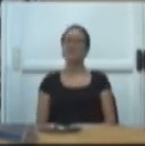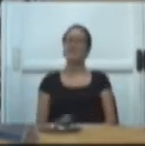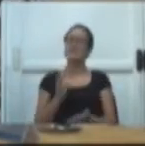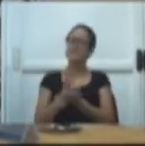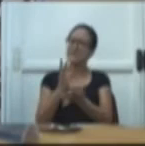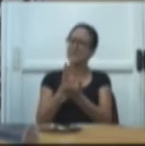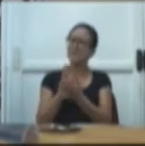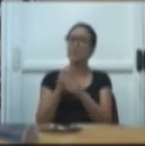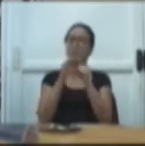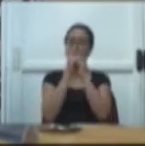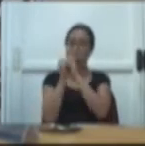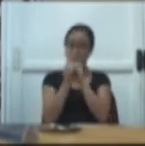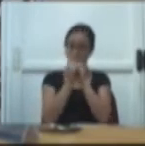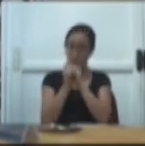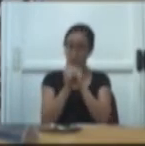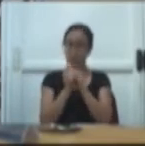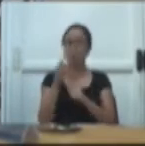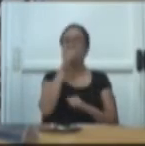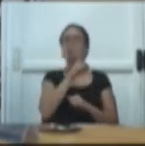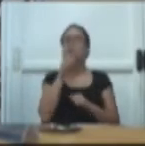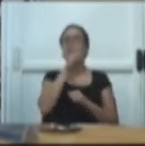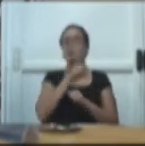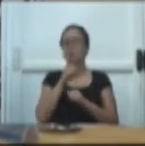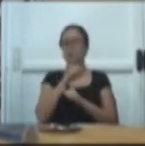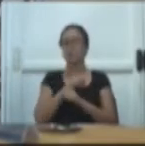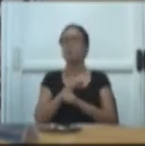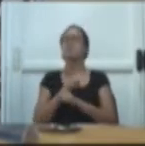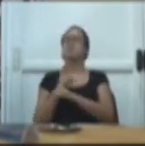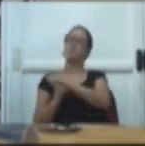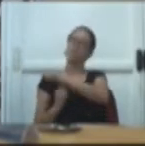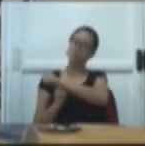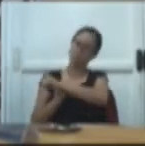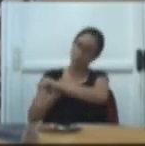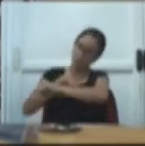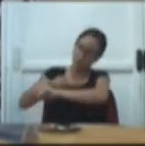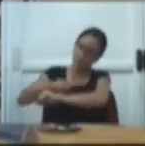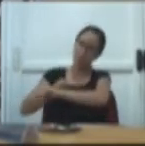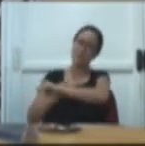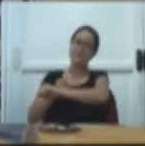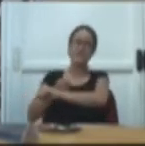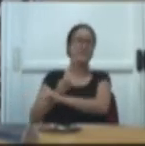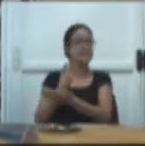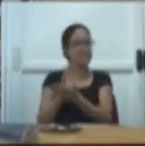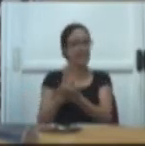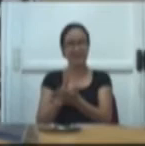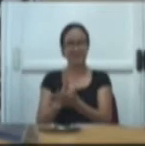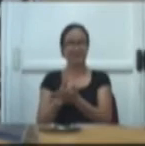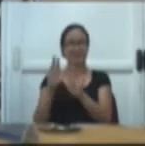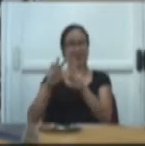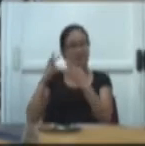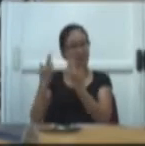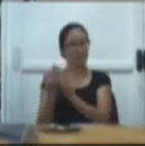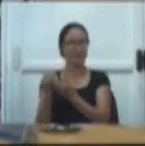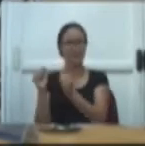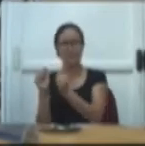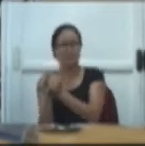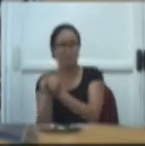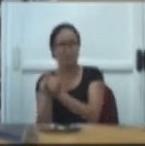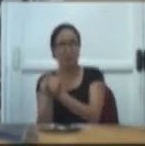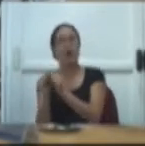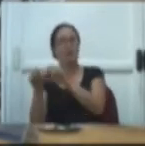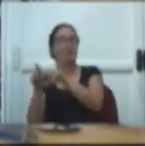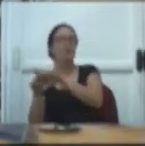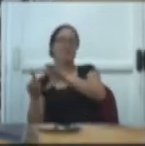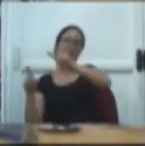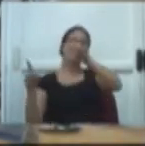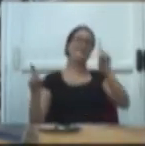ao meio-dia, na Rádio Magnífica, você não tinha o domingo junto com a sua família, né, toda a sua dedicação. Então, nada